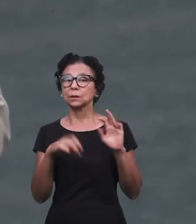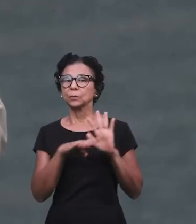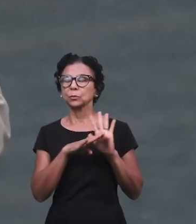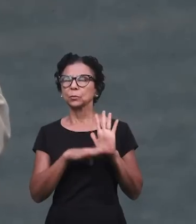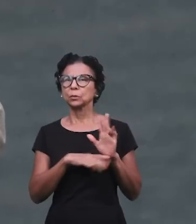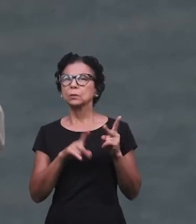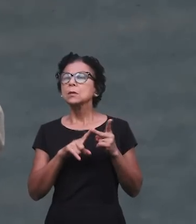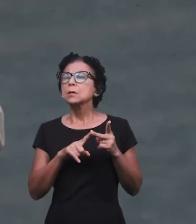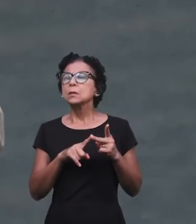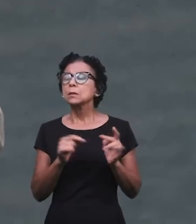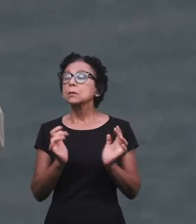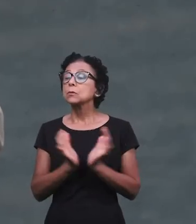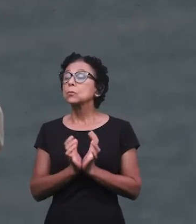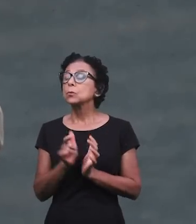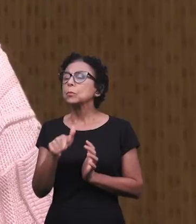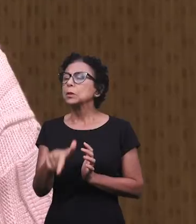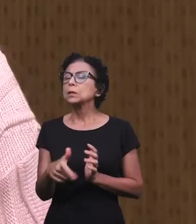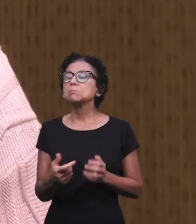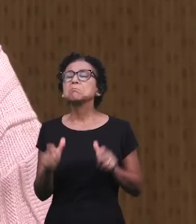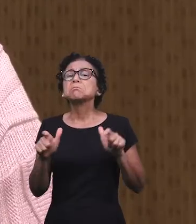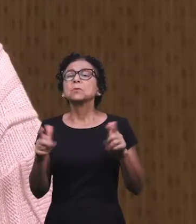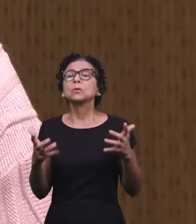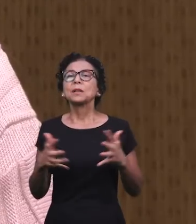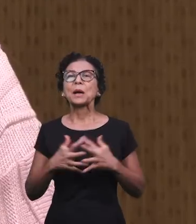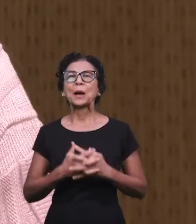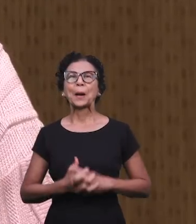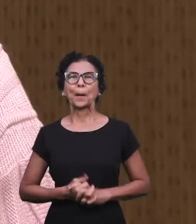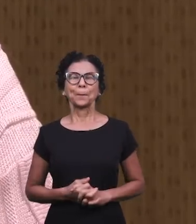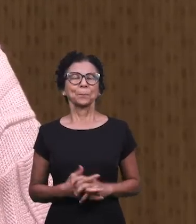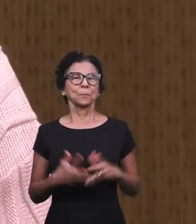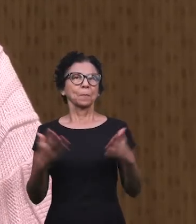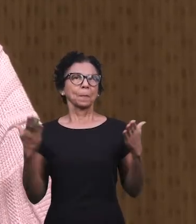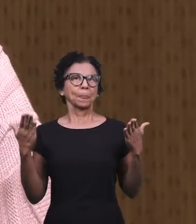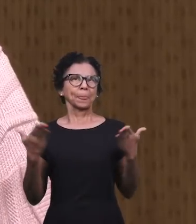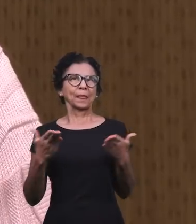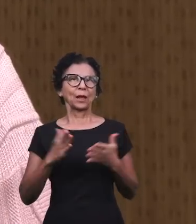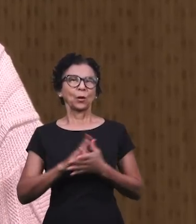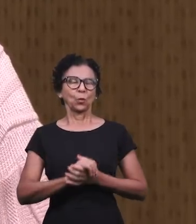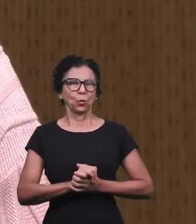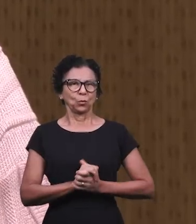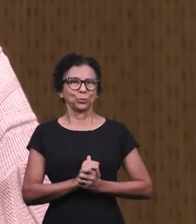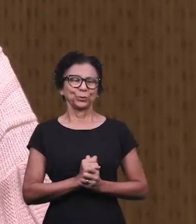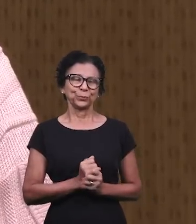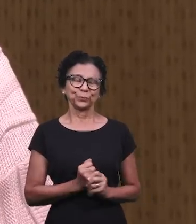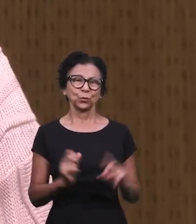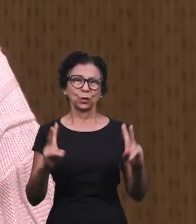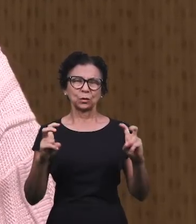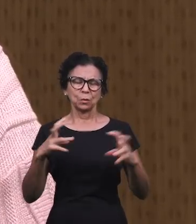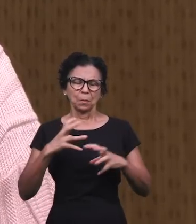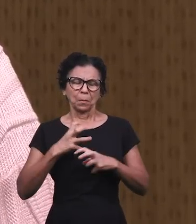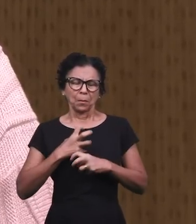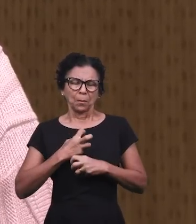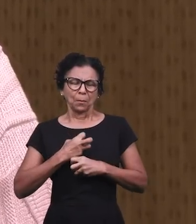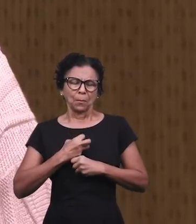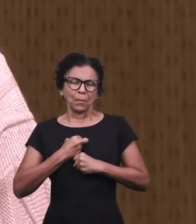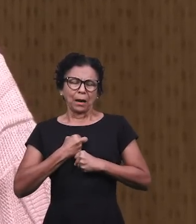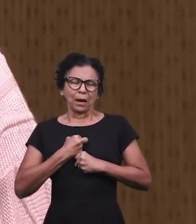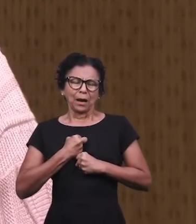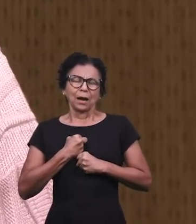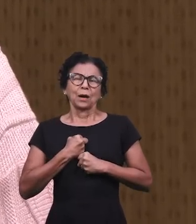nossos jovens convidados? Sim, pastor, o tema do nosso programa hoje vai ser Superando Mágoas. Muito bom, superando Tema do nosso